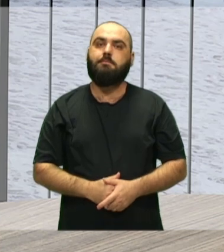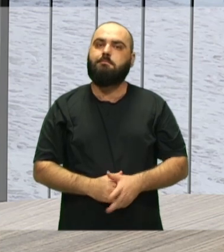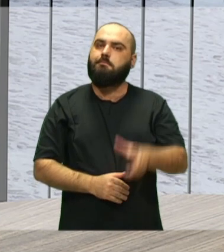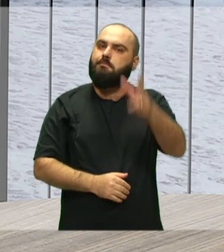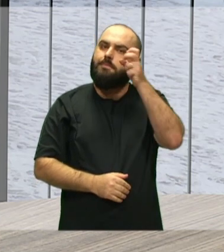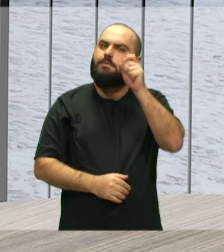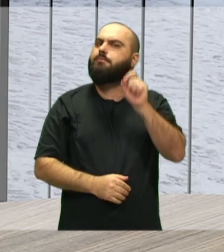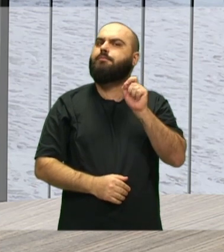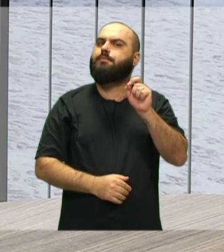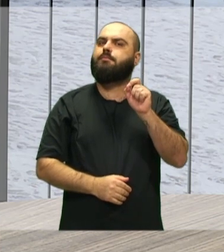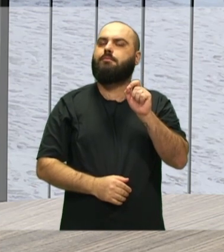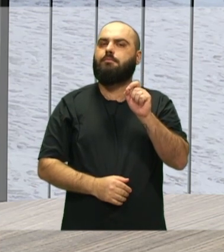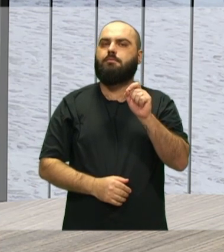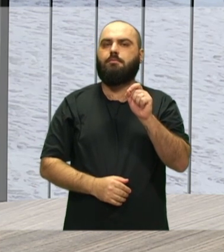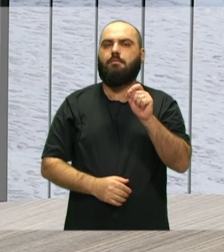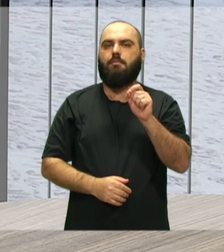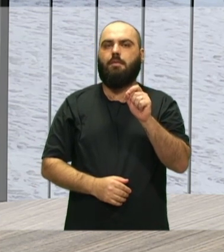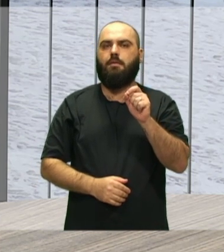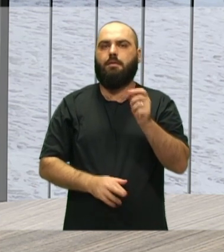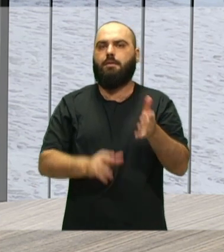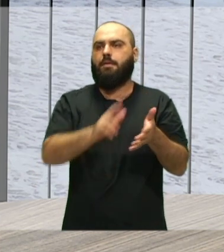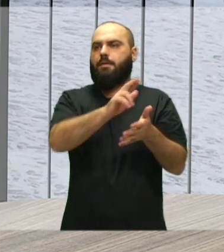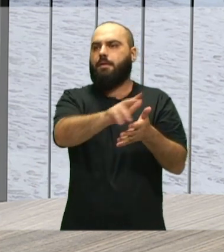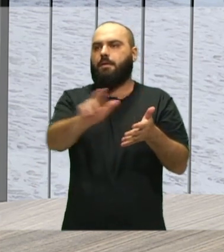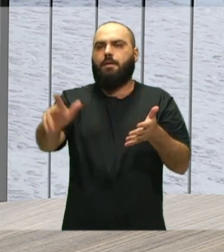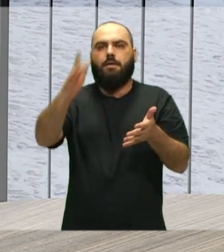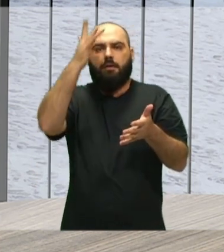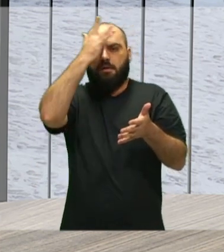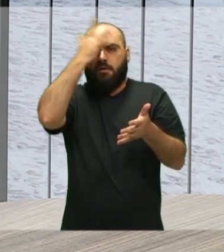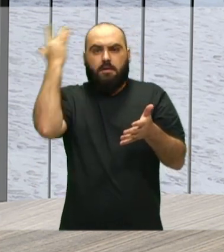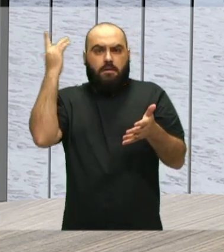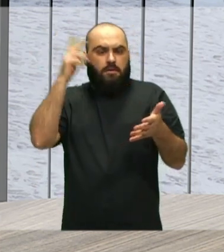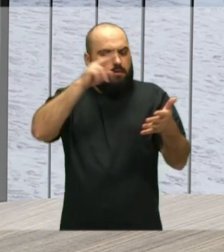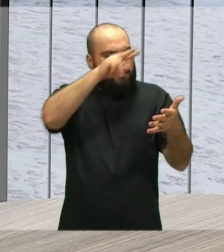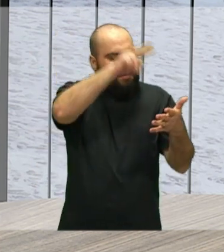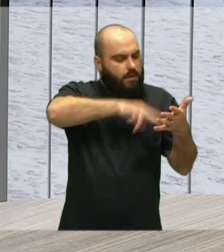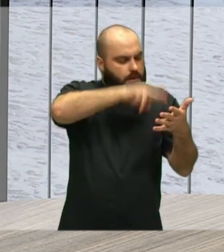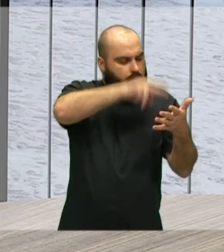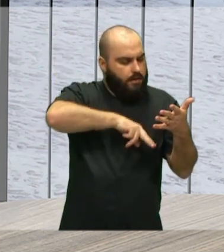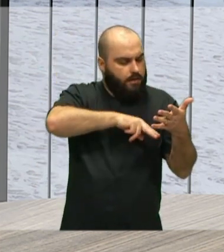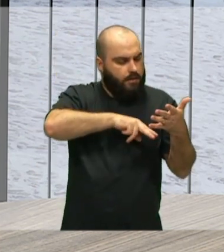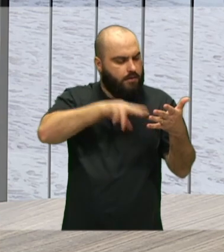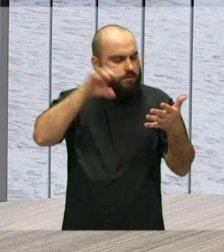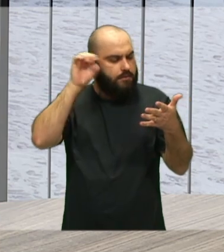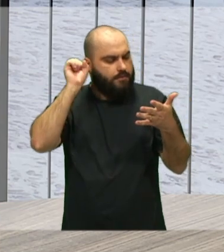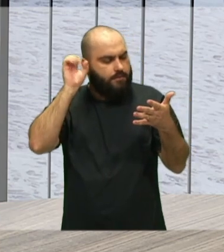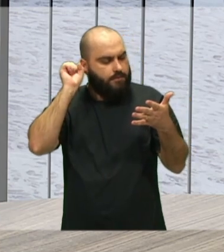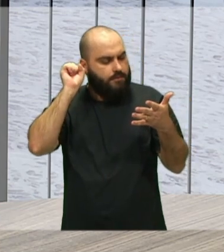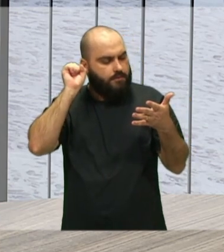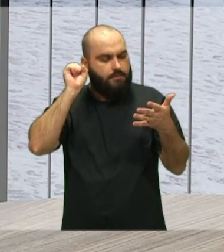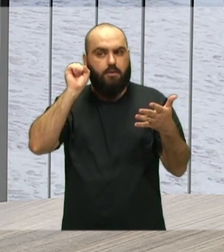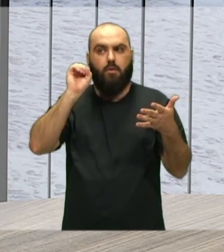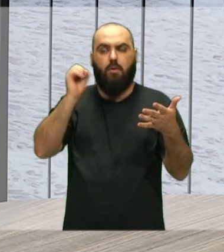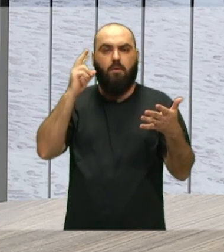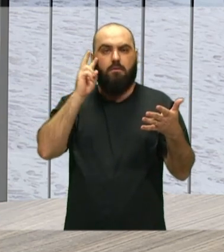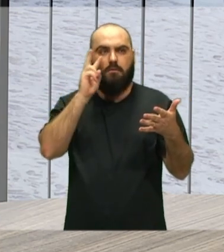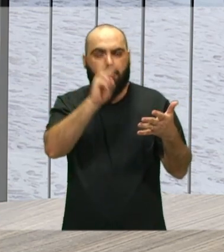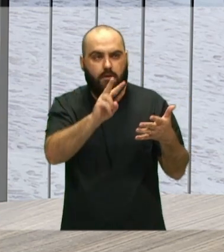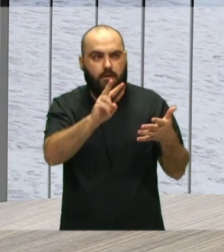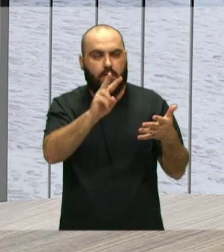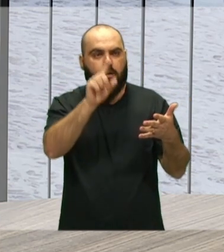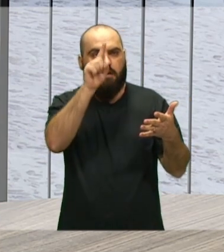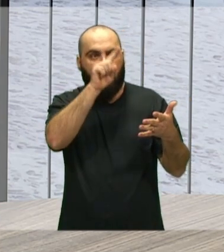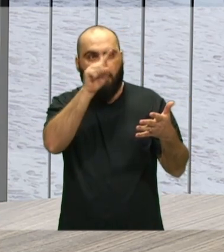como diferentes pessoas, elas compreendem numa leitura, num áudio e muitas vezes na visualização de algo.